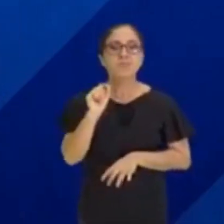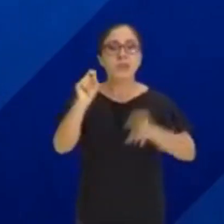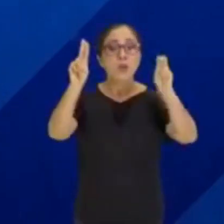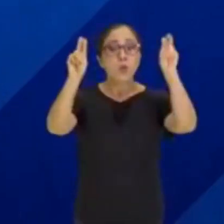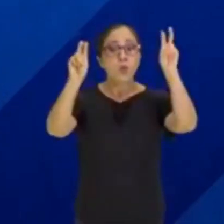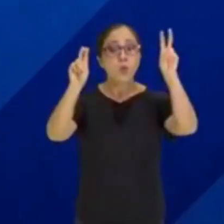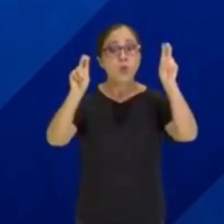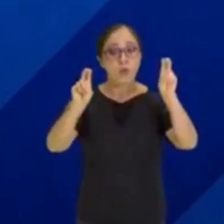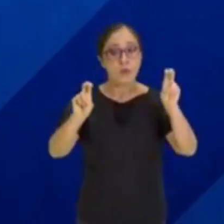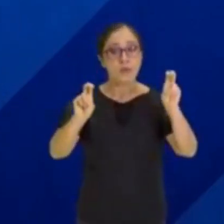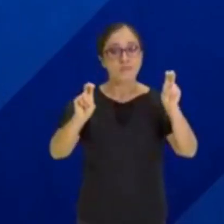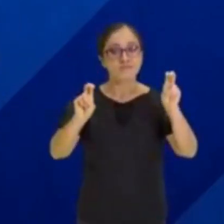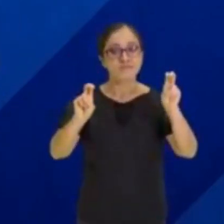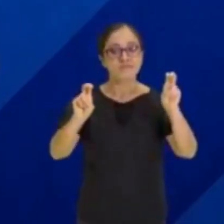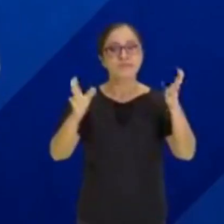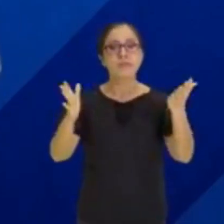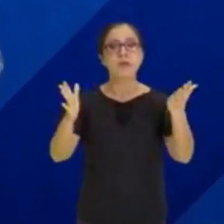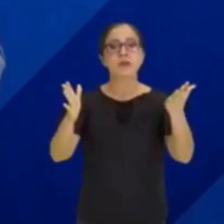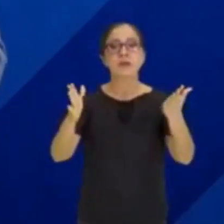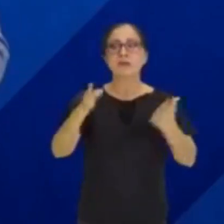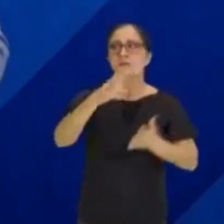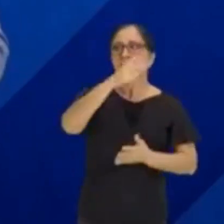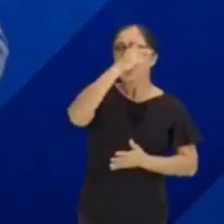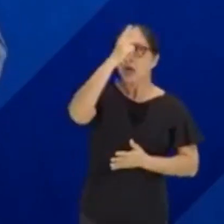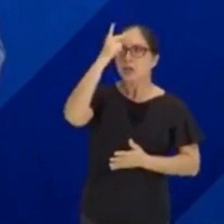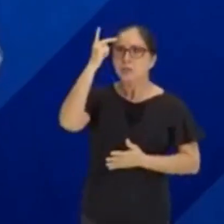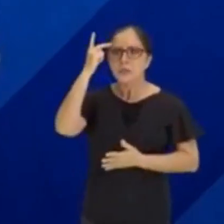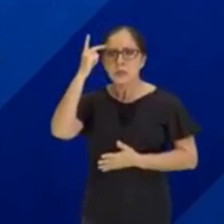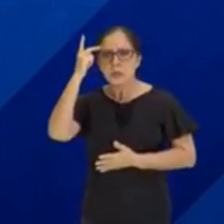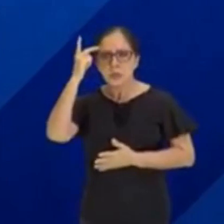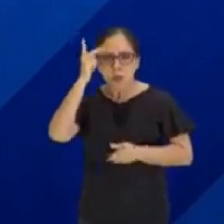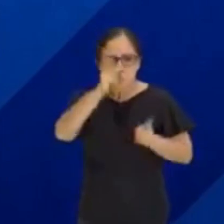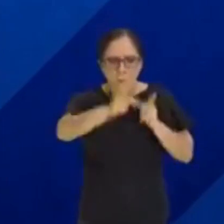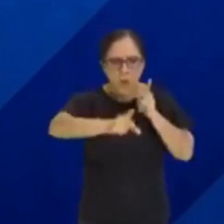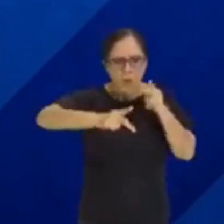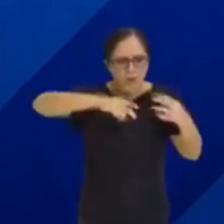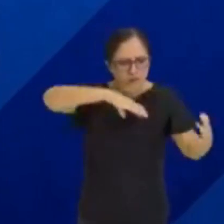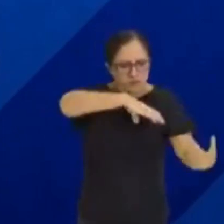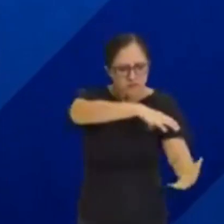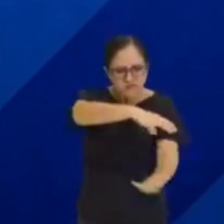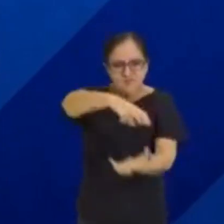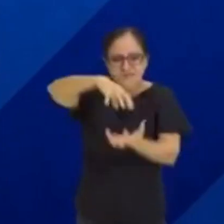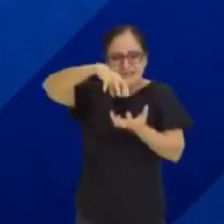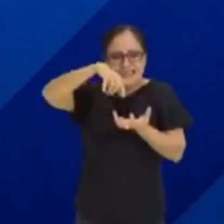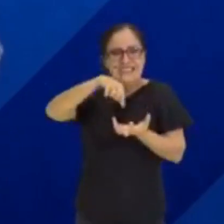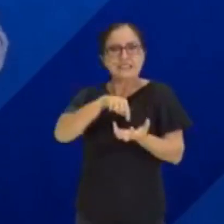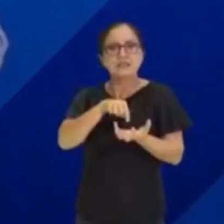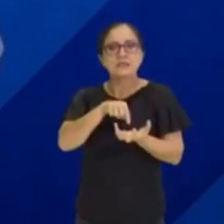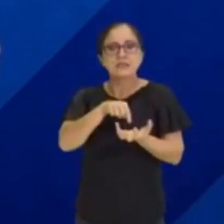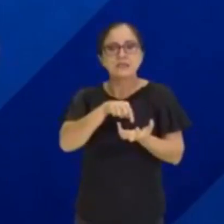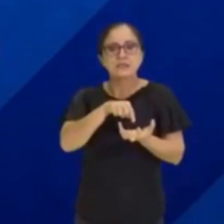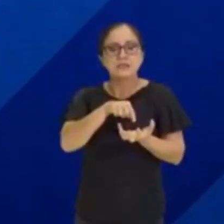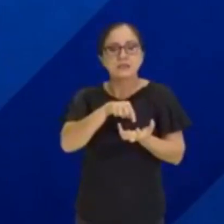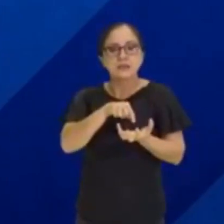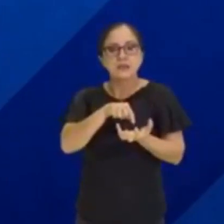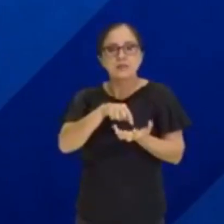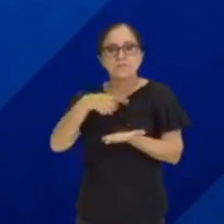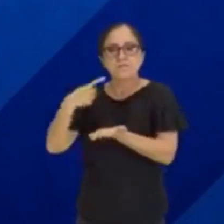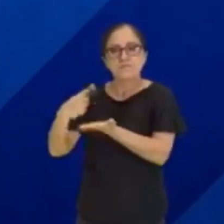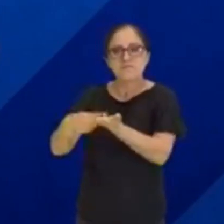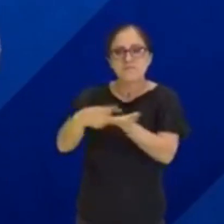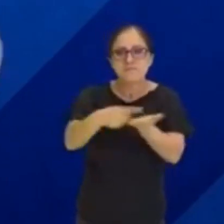a situação. As pessoas de todo o planeta, de todo o mundo,